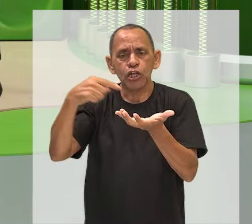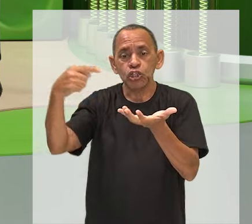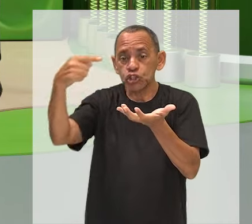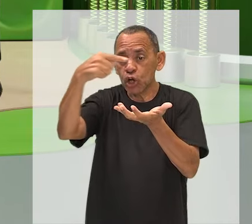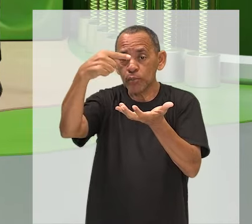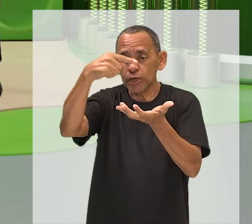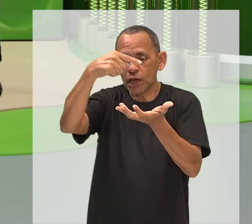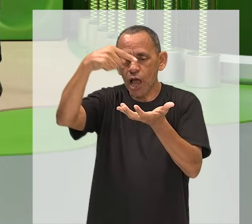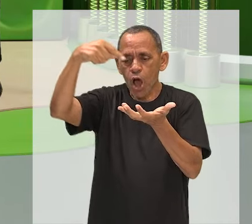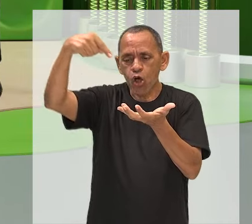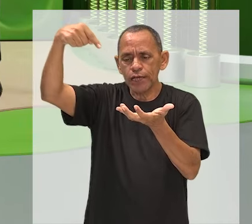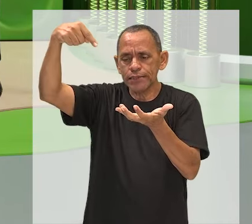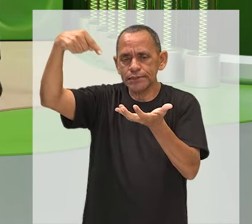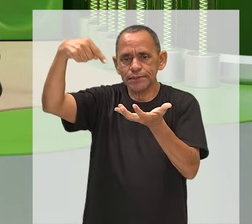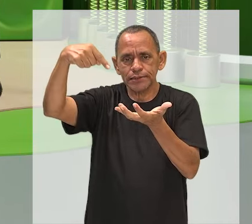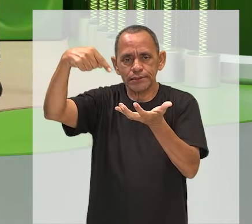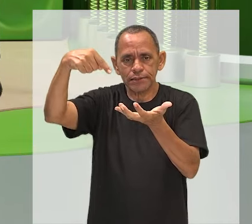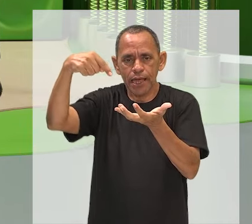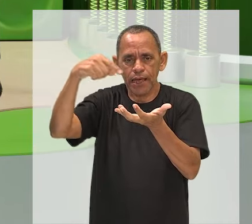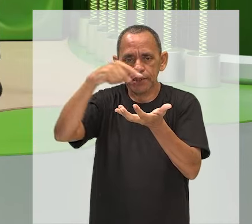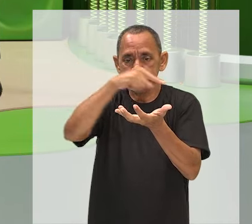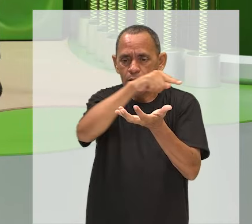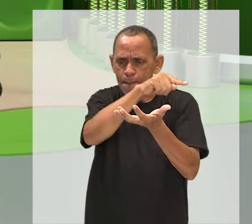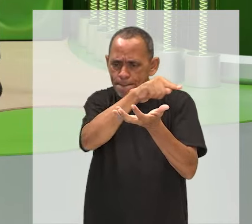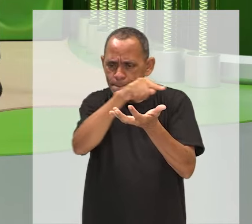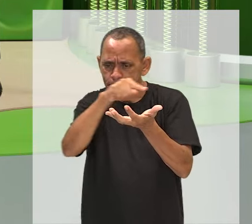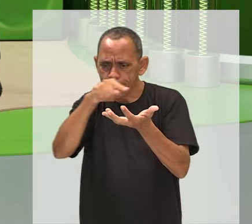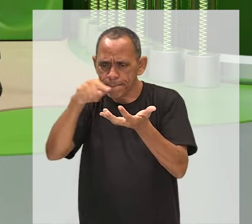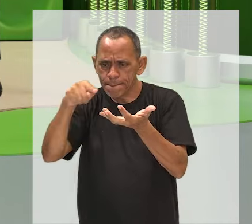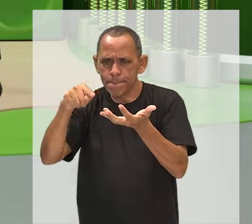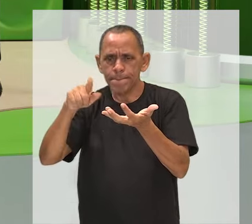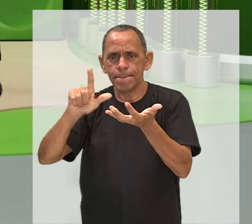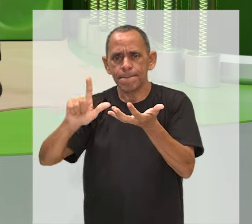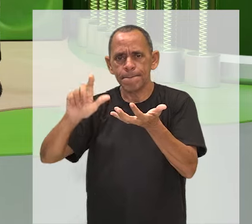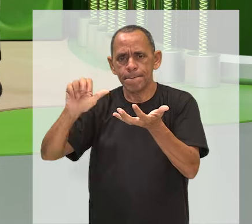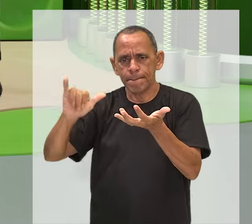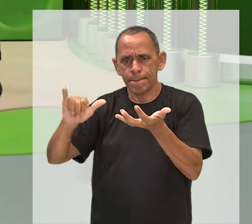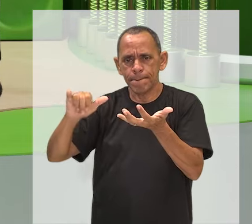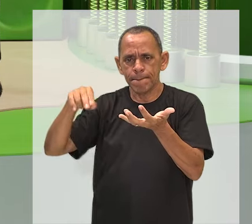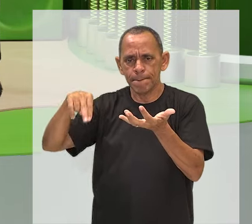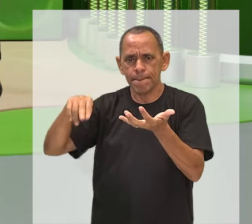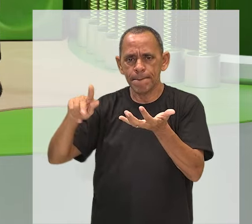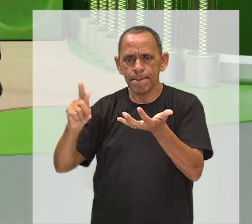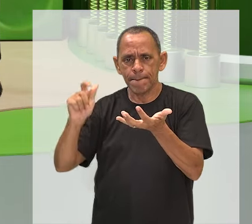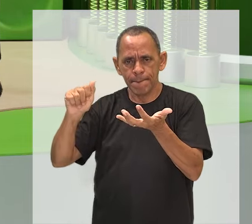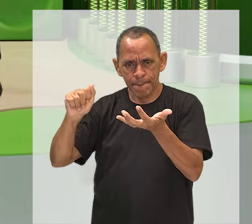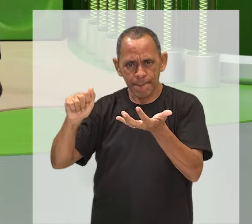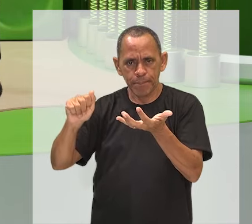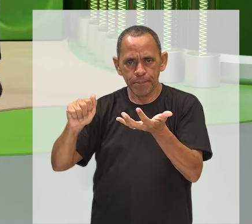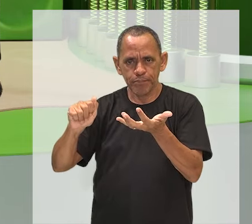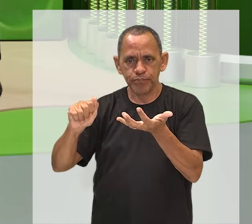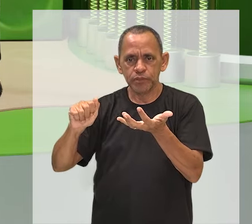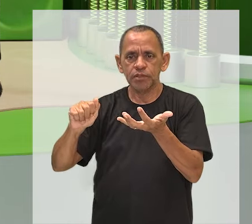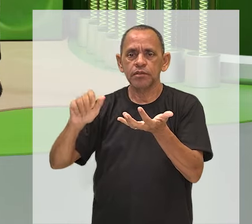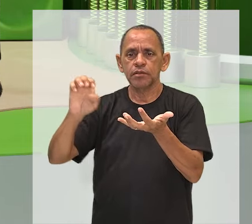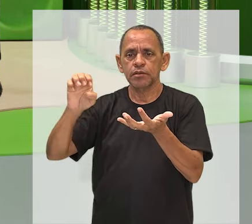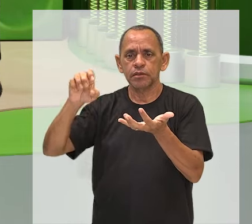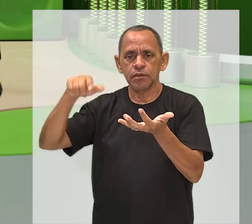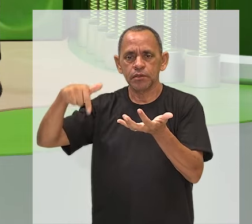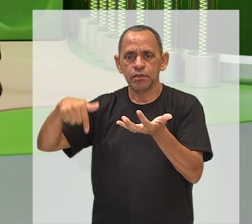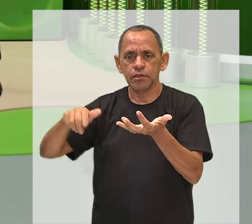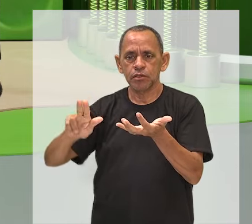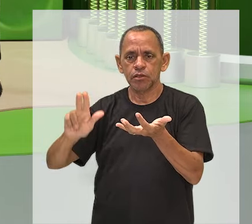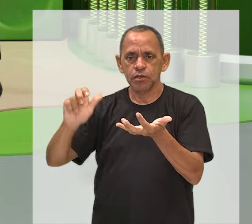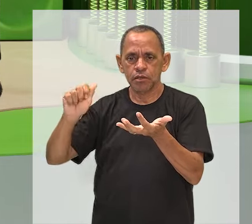do Equador, certo? Então, essas célulazinhas aí estão demonstrando isso. Perceba aí que na lateral a gente